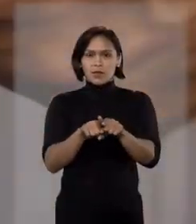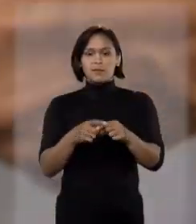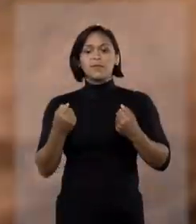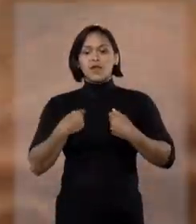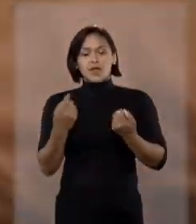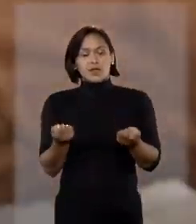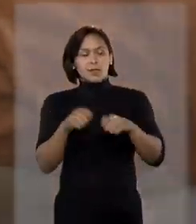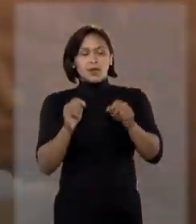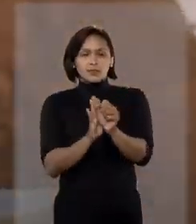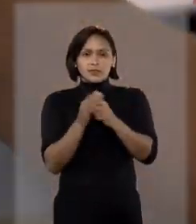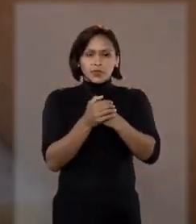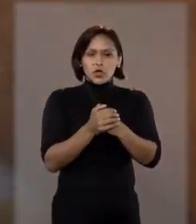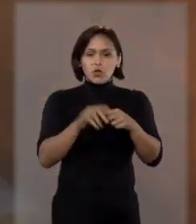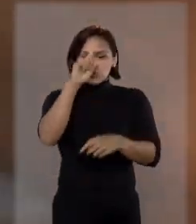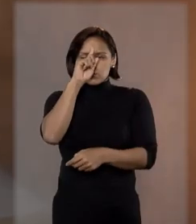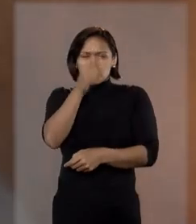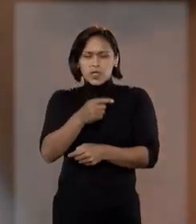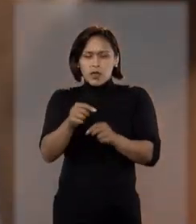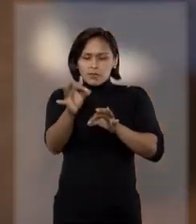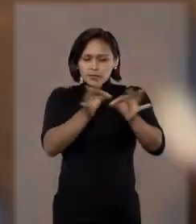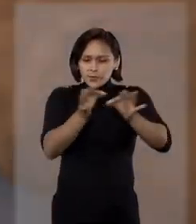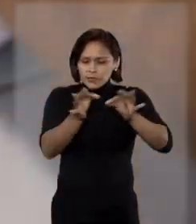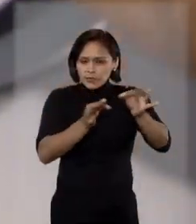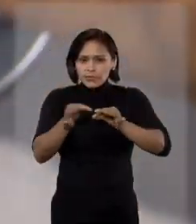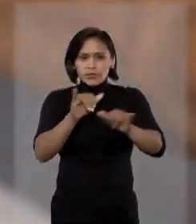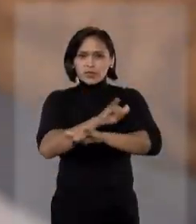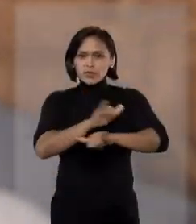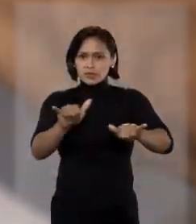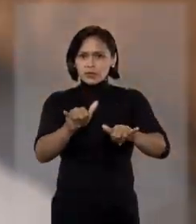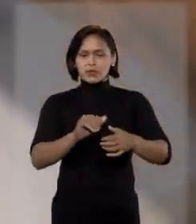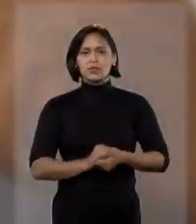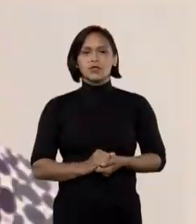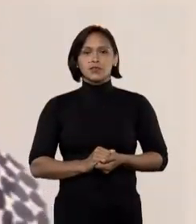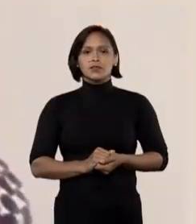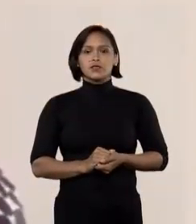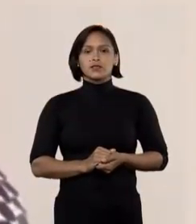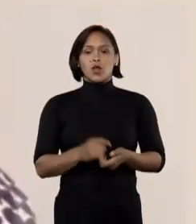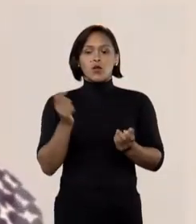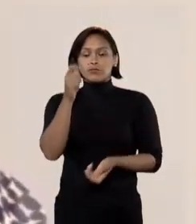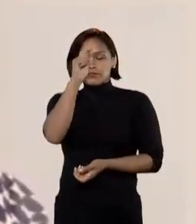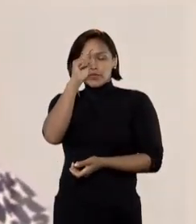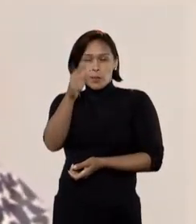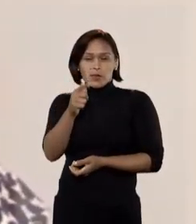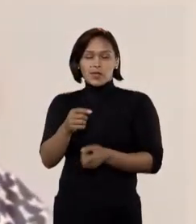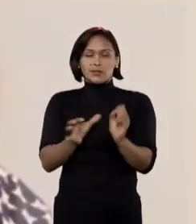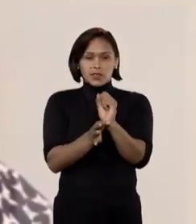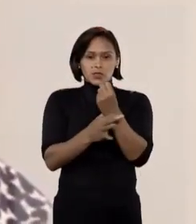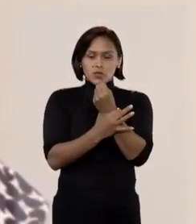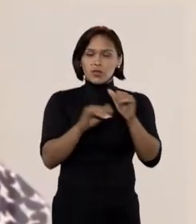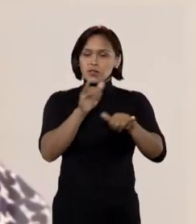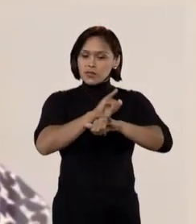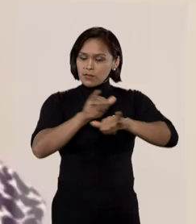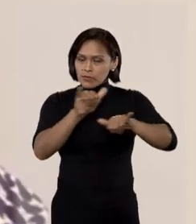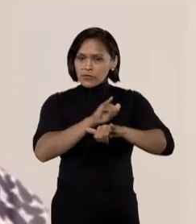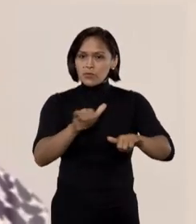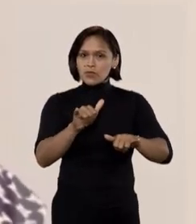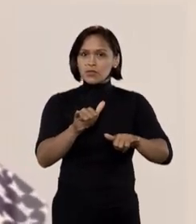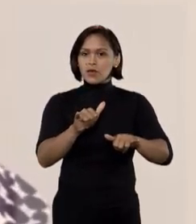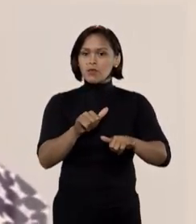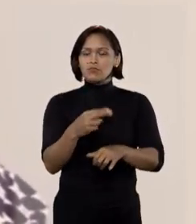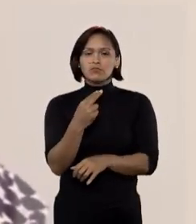Também prevê obrigações para os agentes de tratamento dessas informações. Obrigações relacionadas à segurança da informação, ou